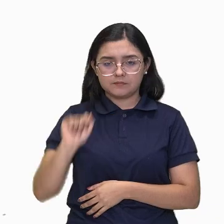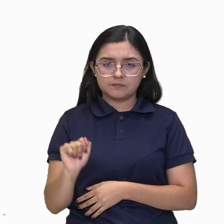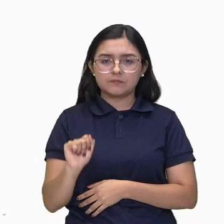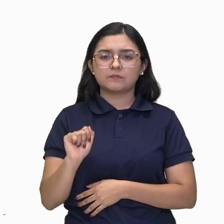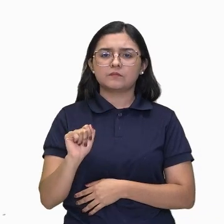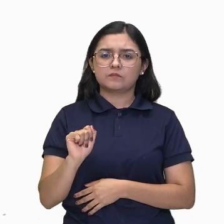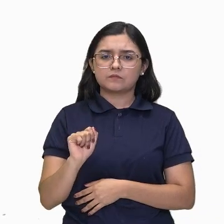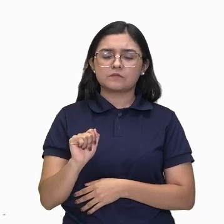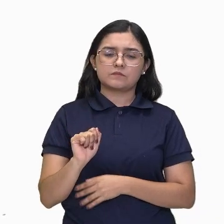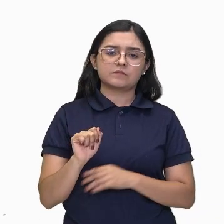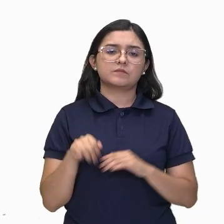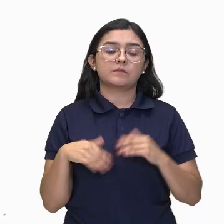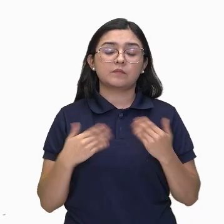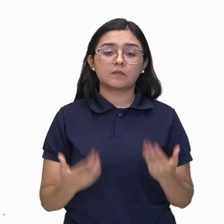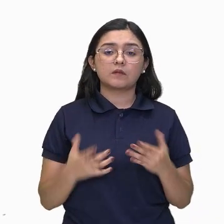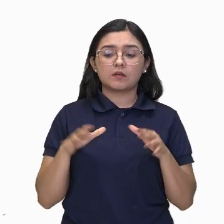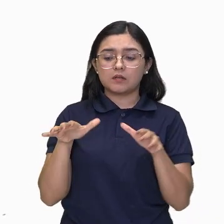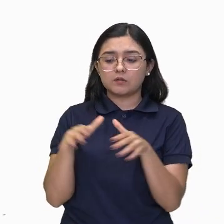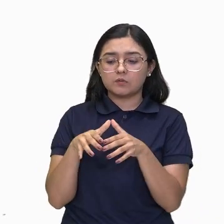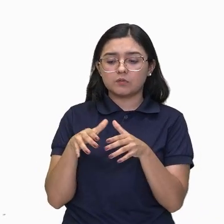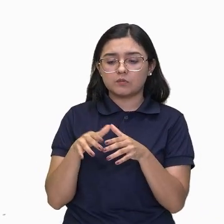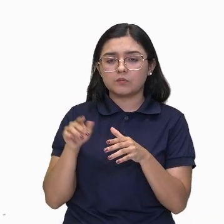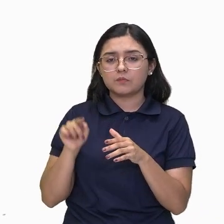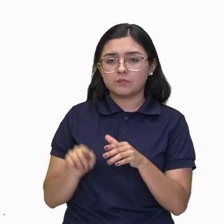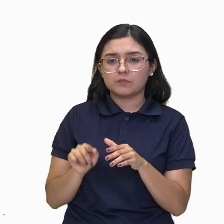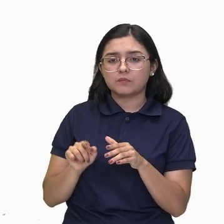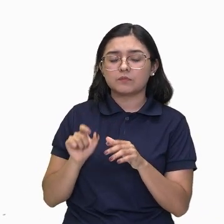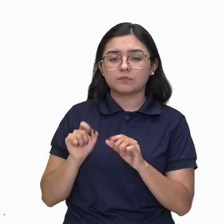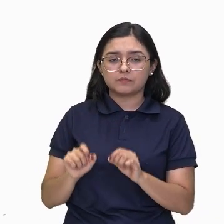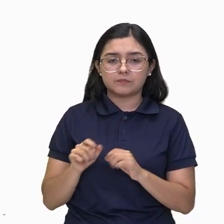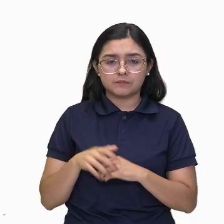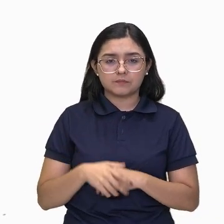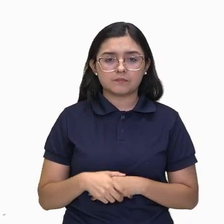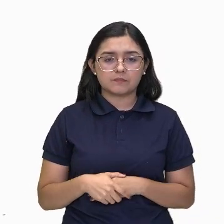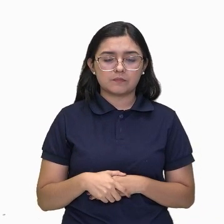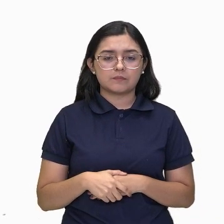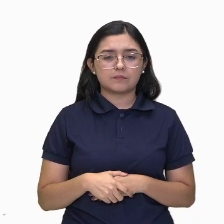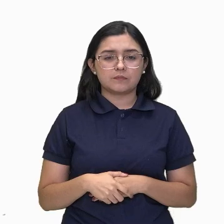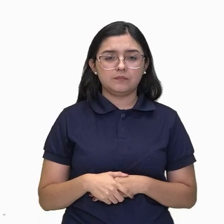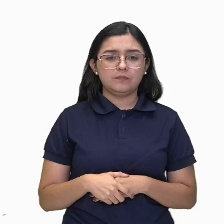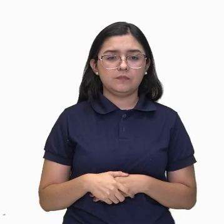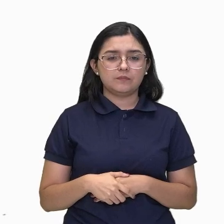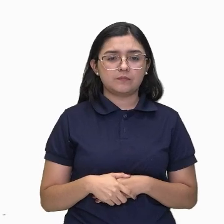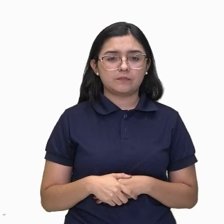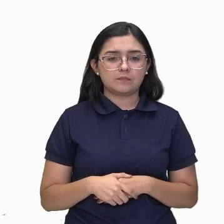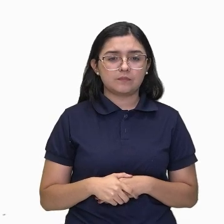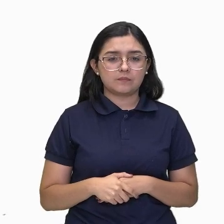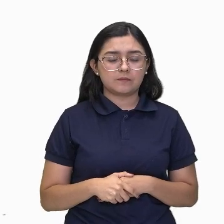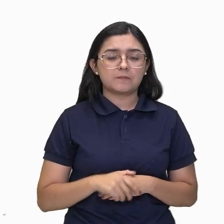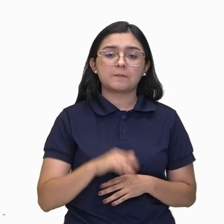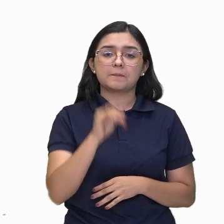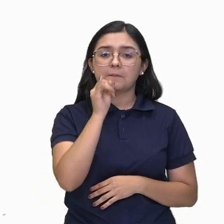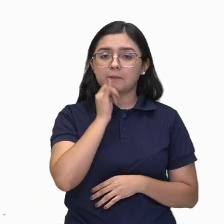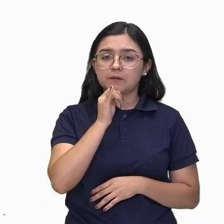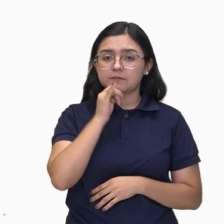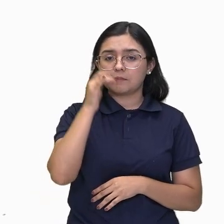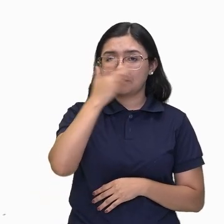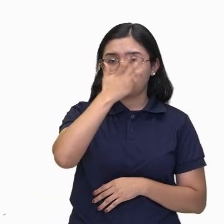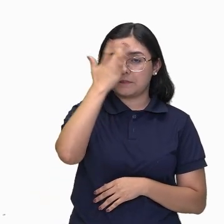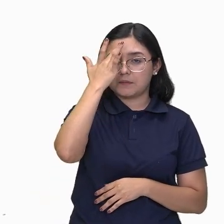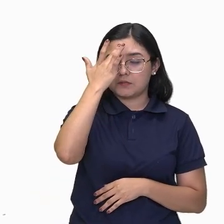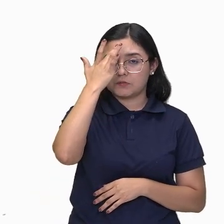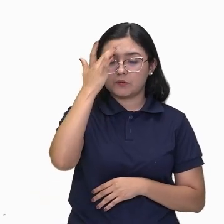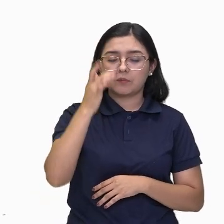que aquele grupo concebe aquele mundo onde eles vivem, né, professor? Isso, uma pessoa, por exemplo, que vem de uma